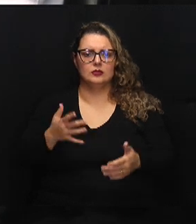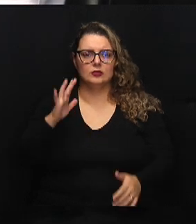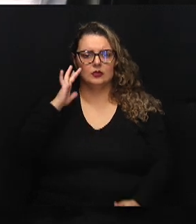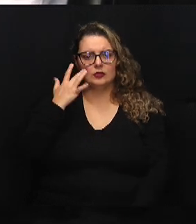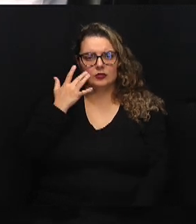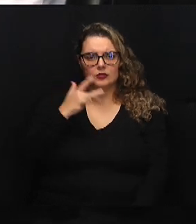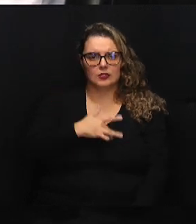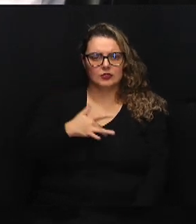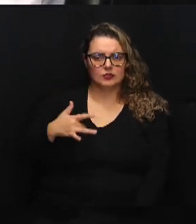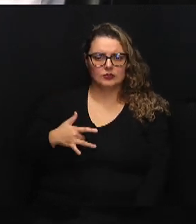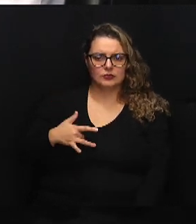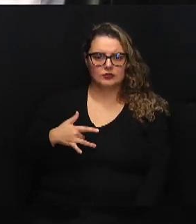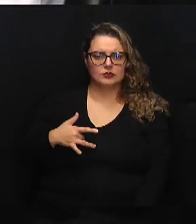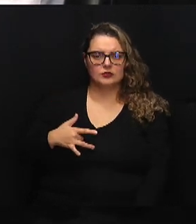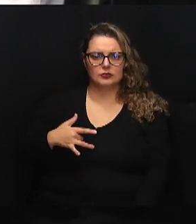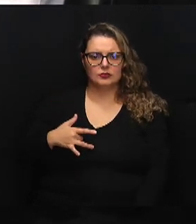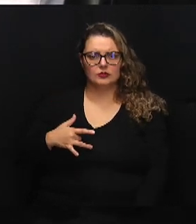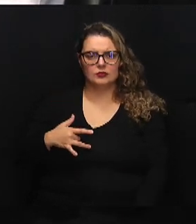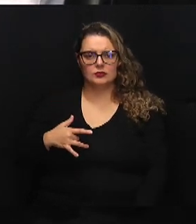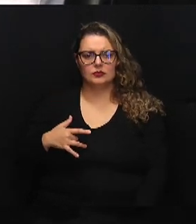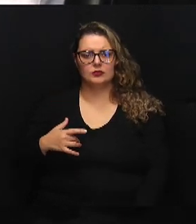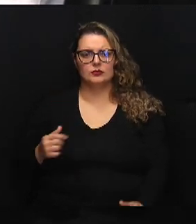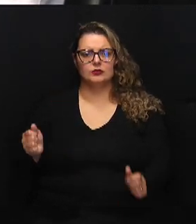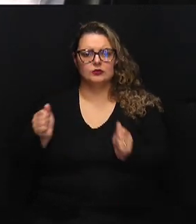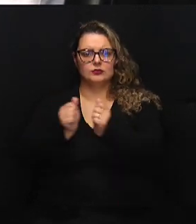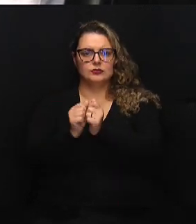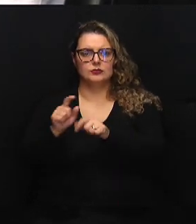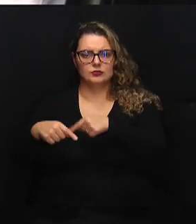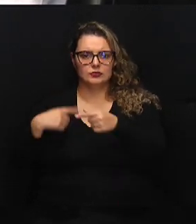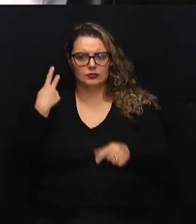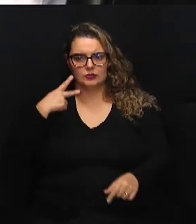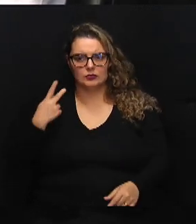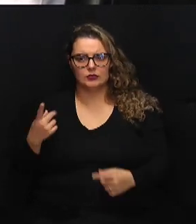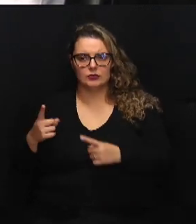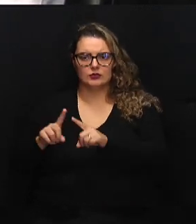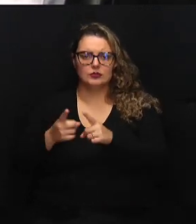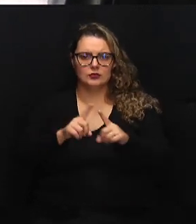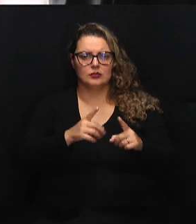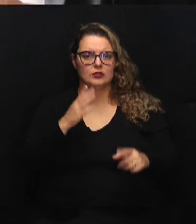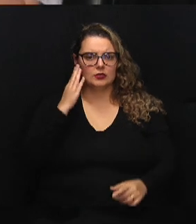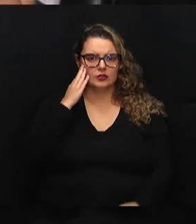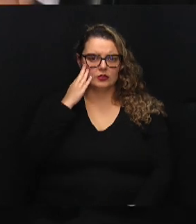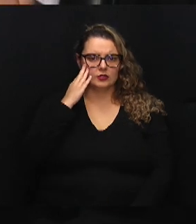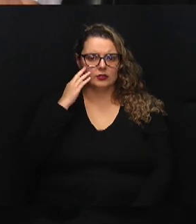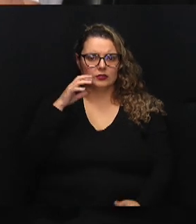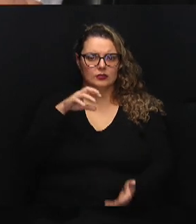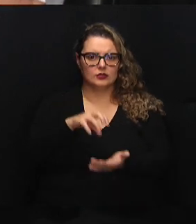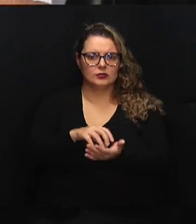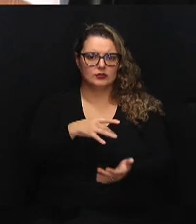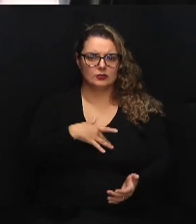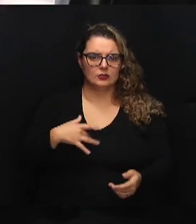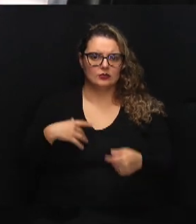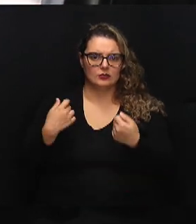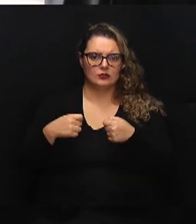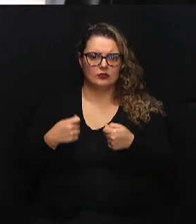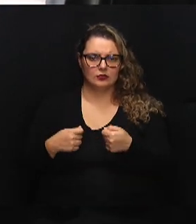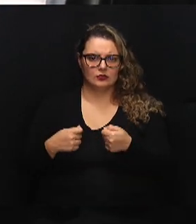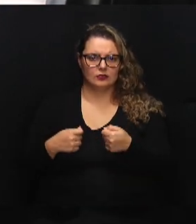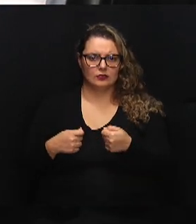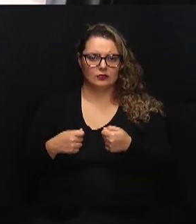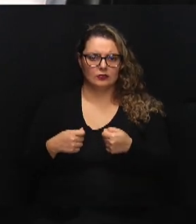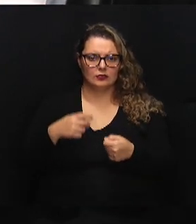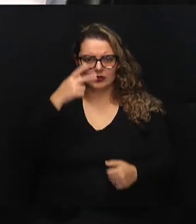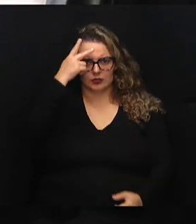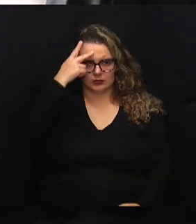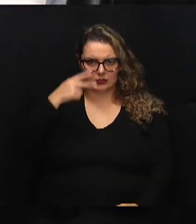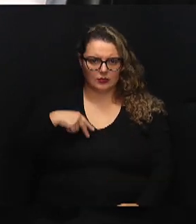para a saúde, uniu com outros vereadores, sabia que eu acho que era um centro de saúde que precisava, ou a própria